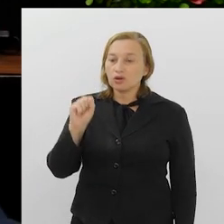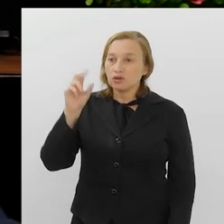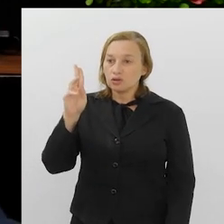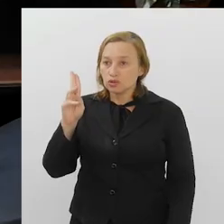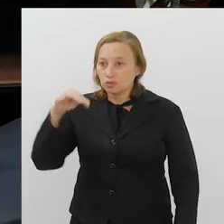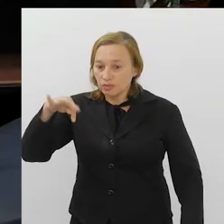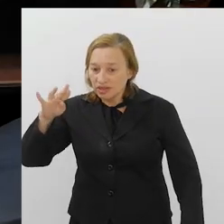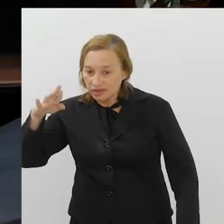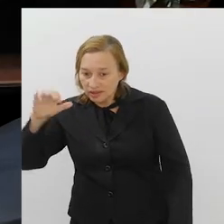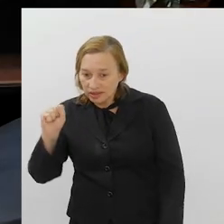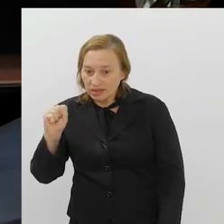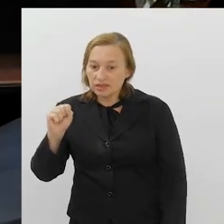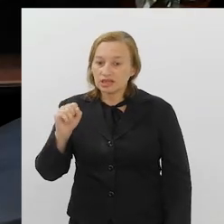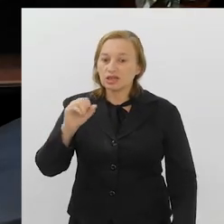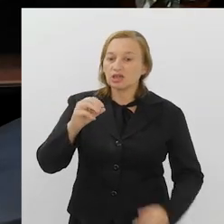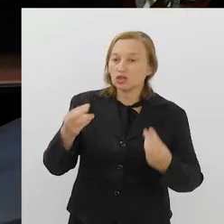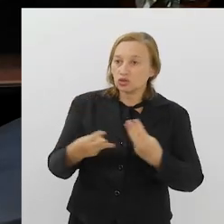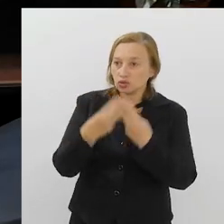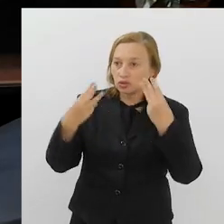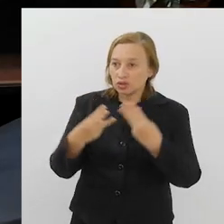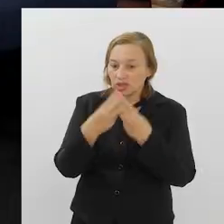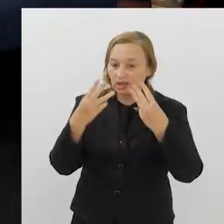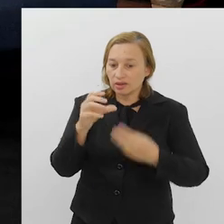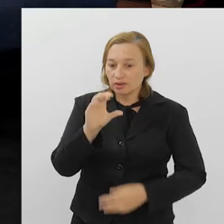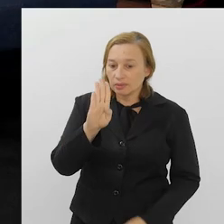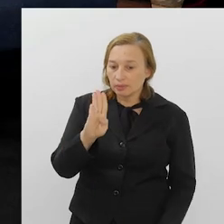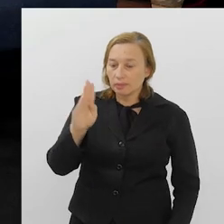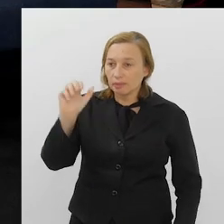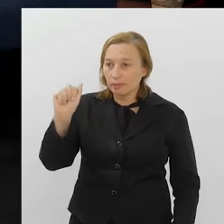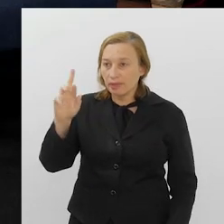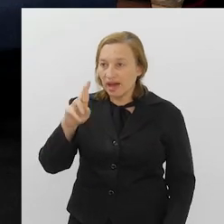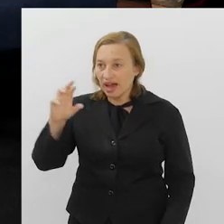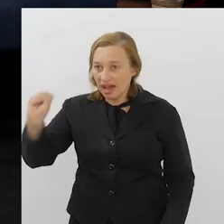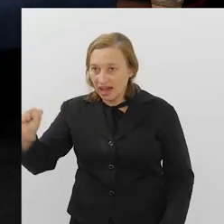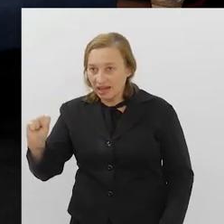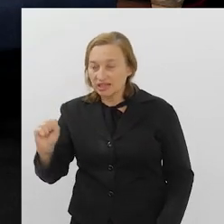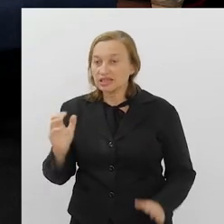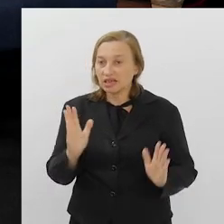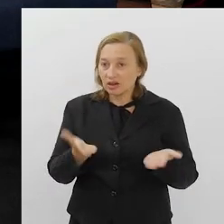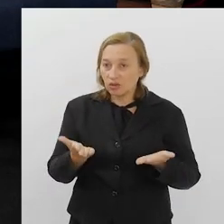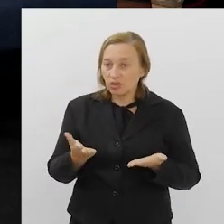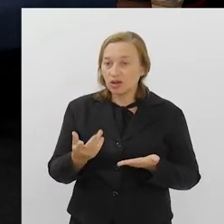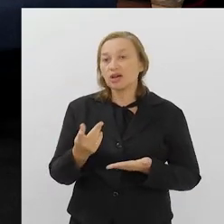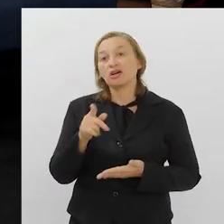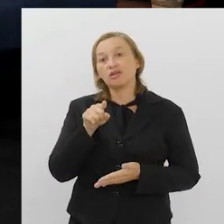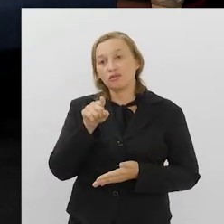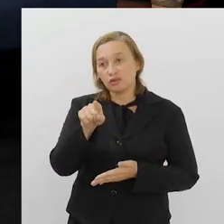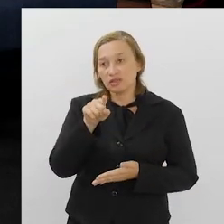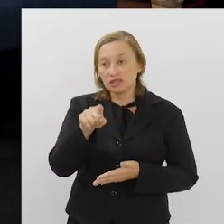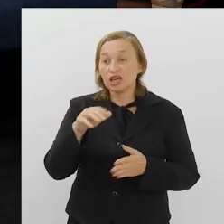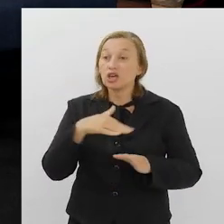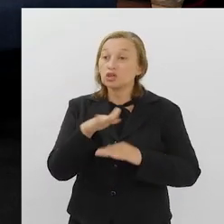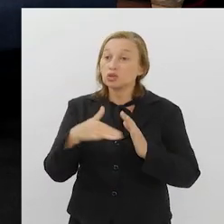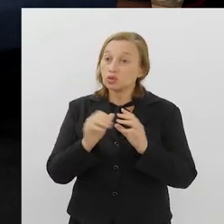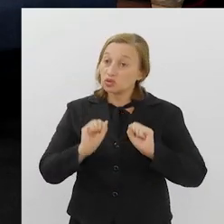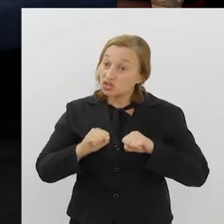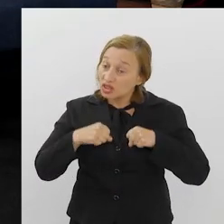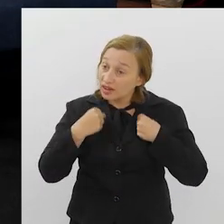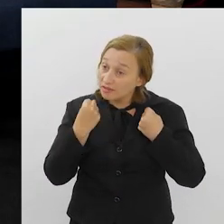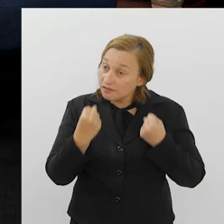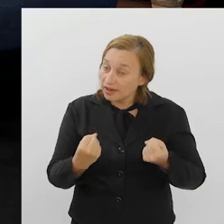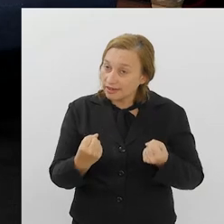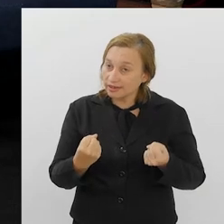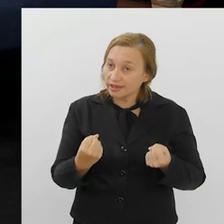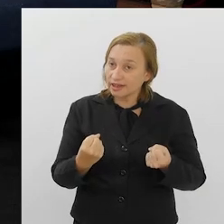os barrais e vocês então assim em sua grande de maioria todos